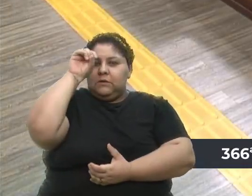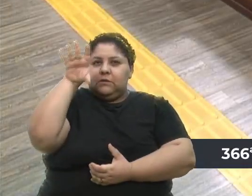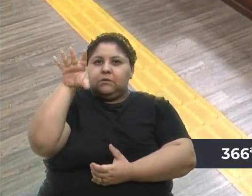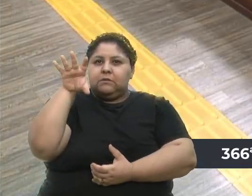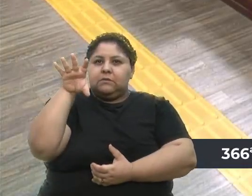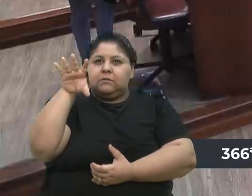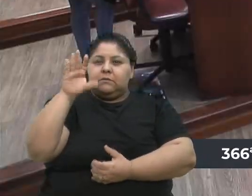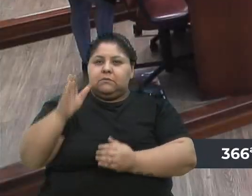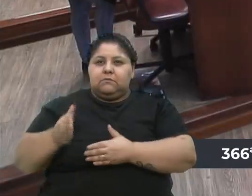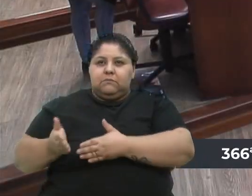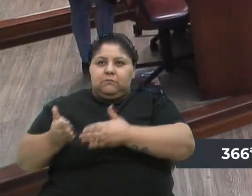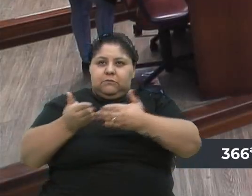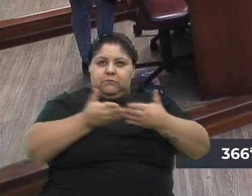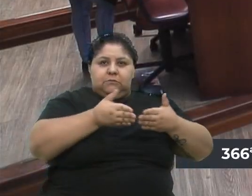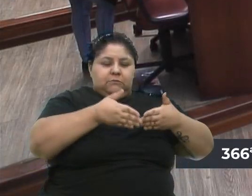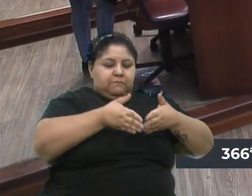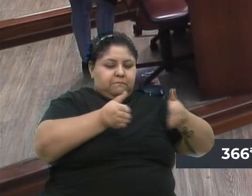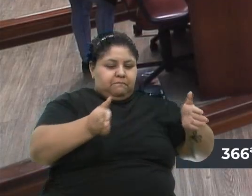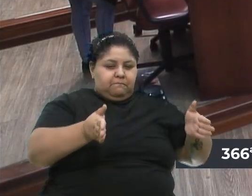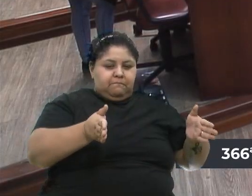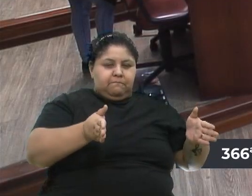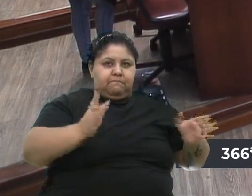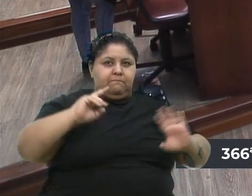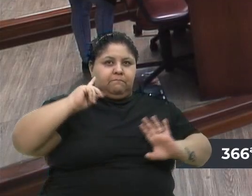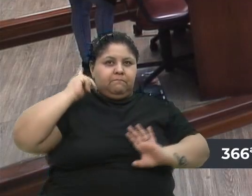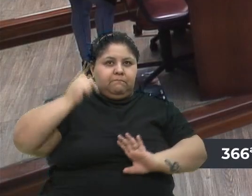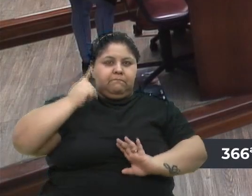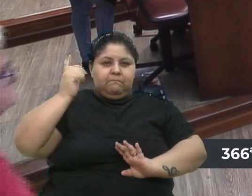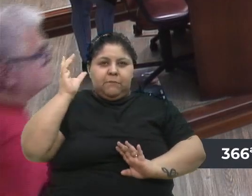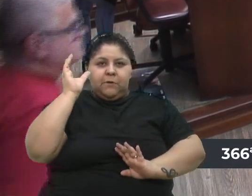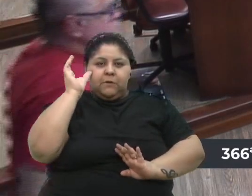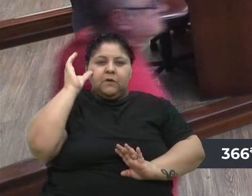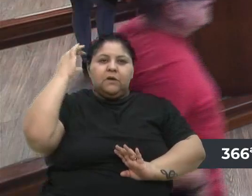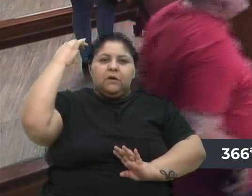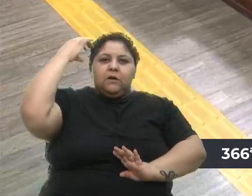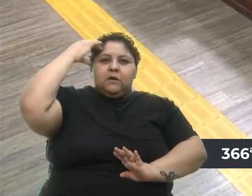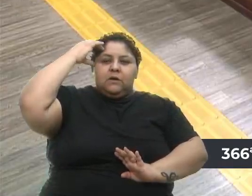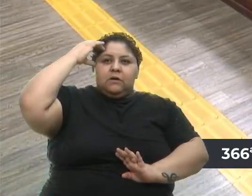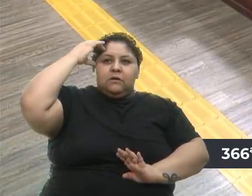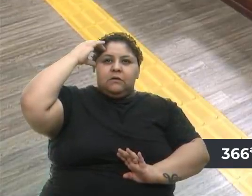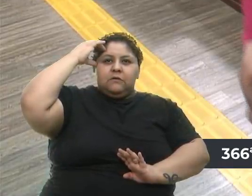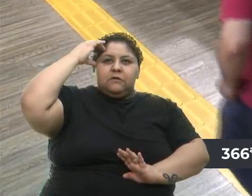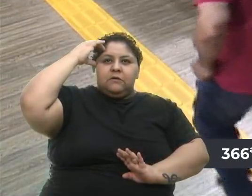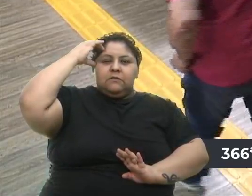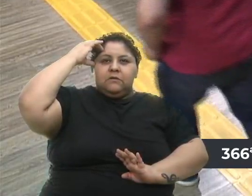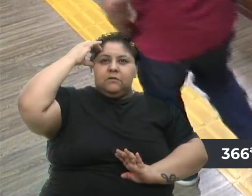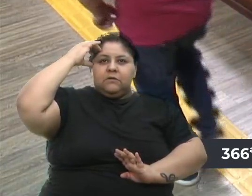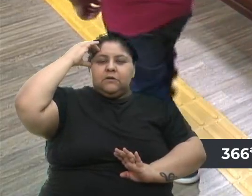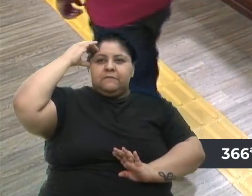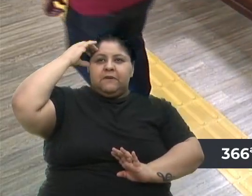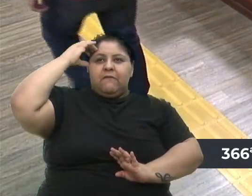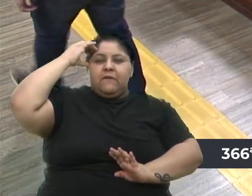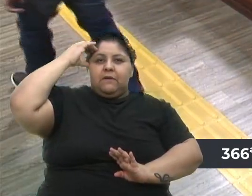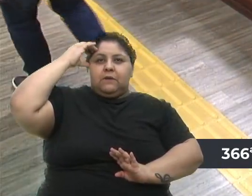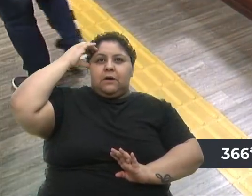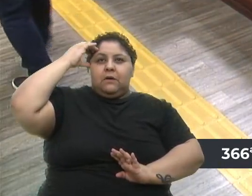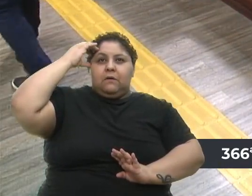Cedo meu espaço, senhor presidente, ao vereador Felipe Gremmelmaier. Obrigado. Felipe Gremmelmaier na